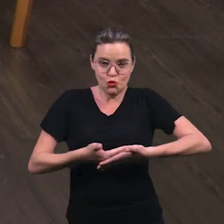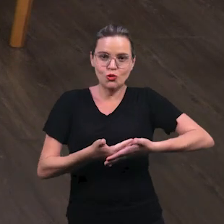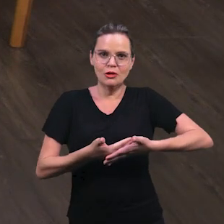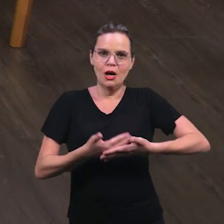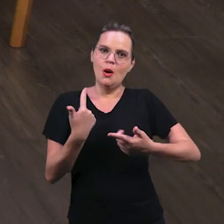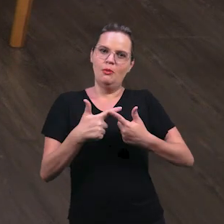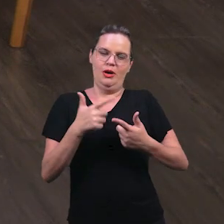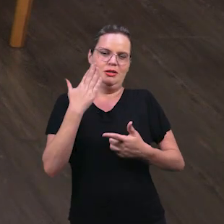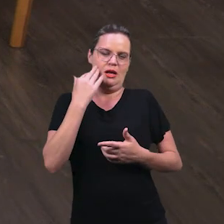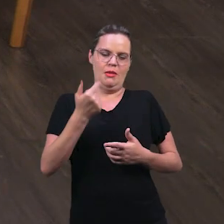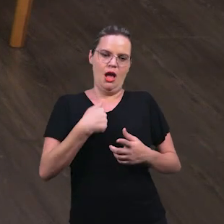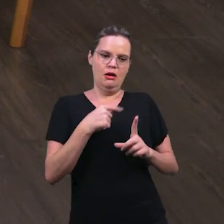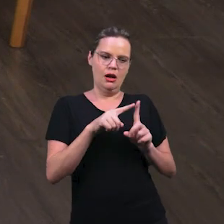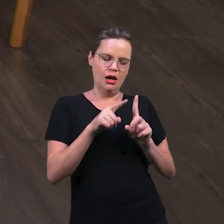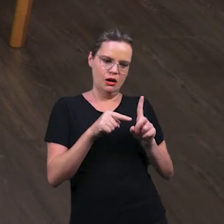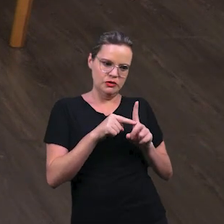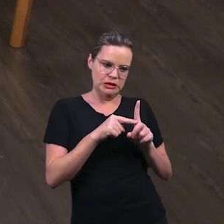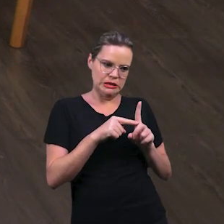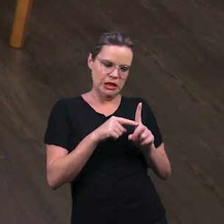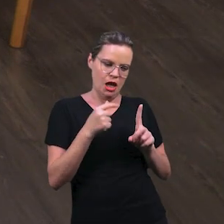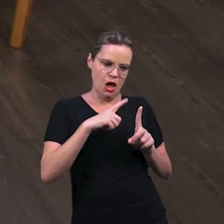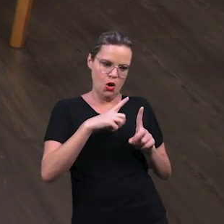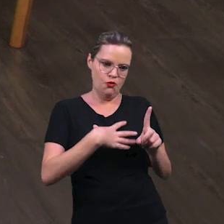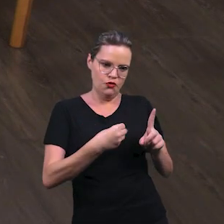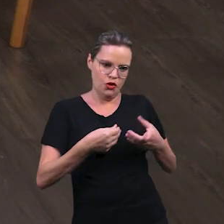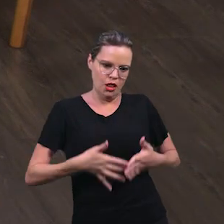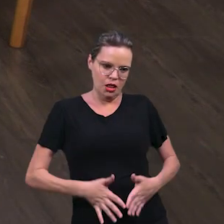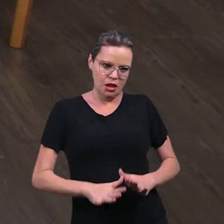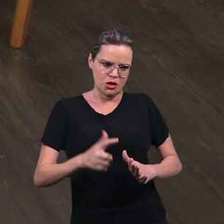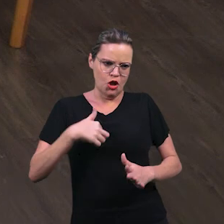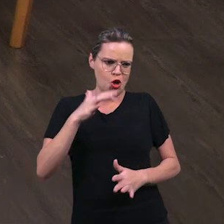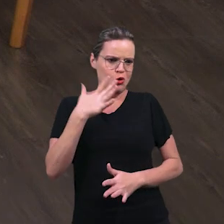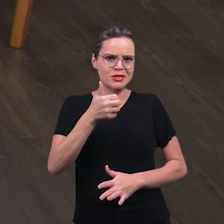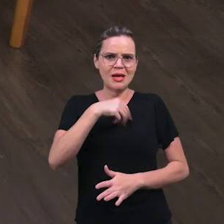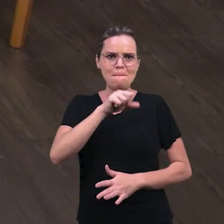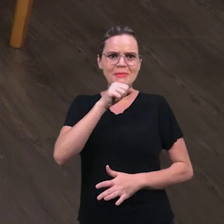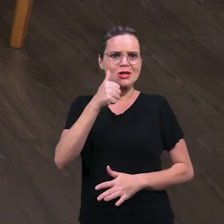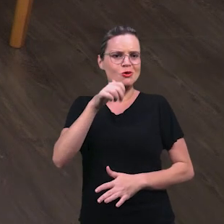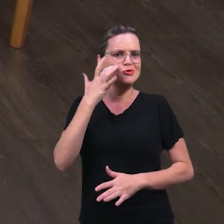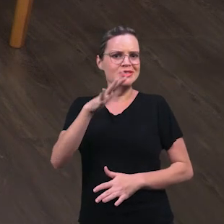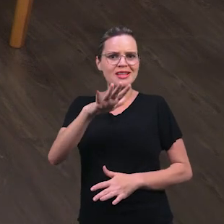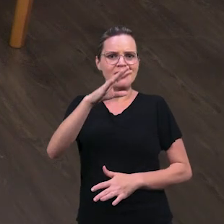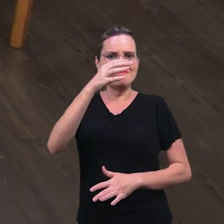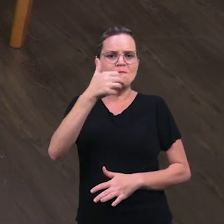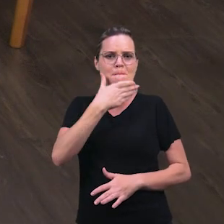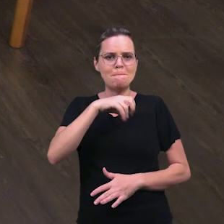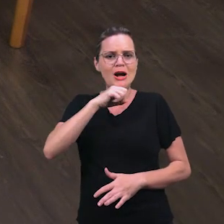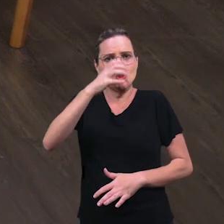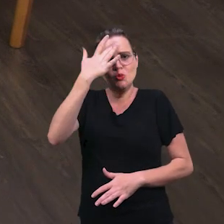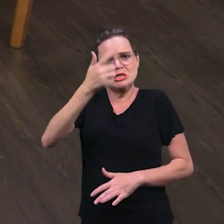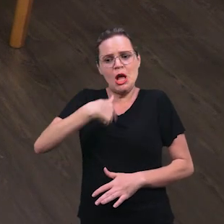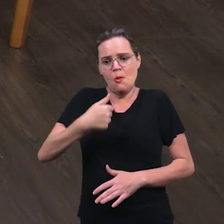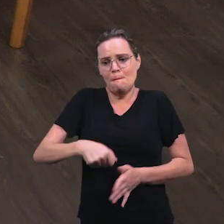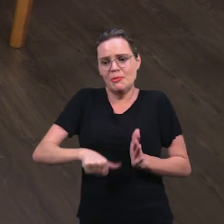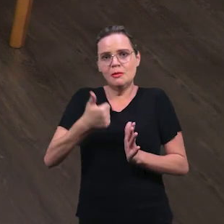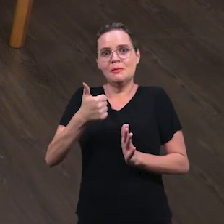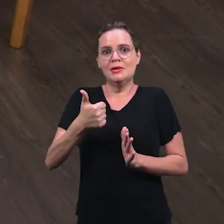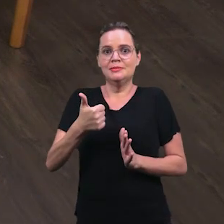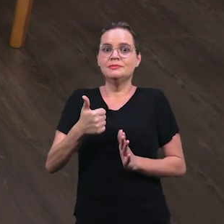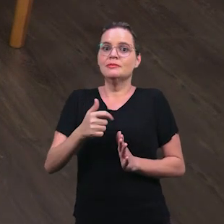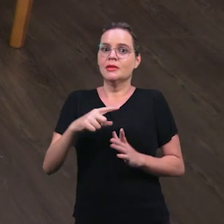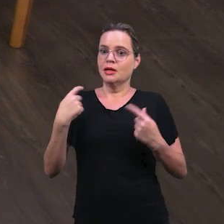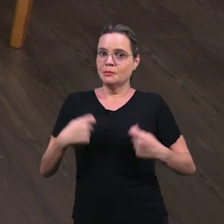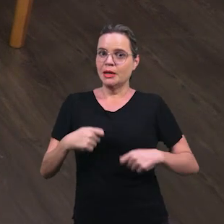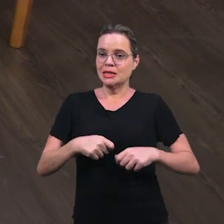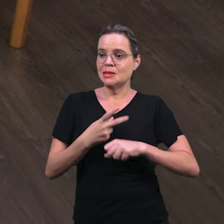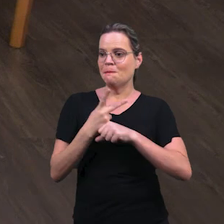que não, engravidei, tive o filho, eu sei ser pai, eu sei ser mãe, né? E muitas vezes não temos a